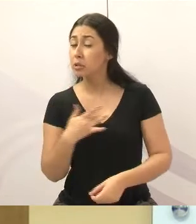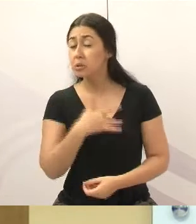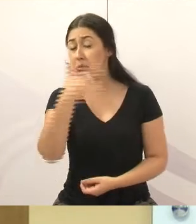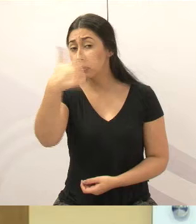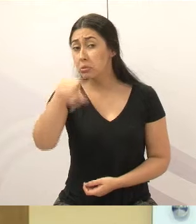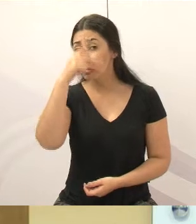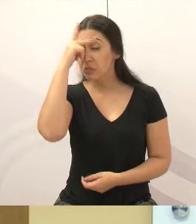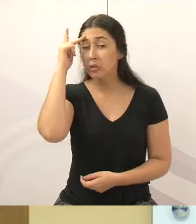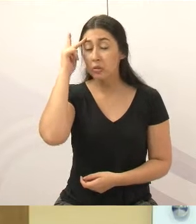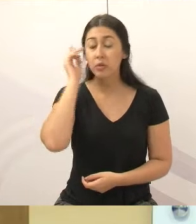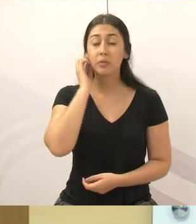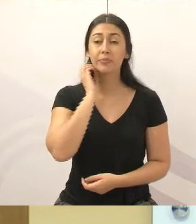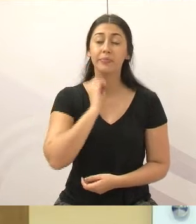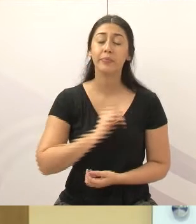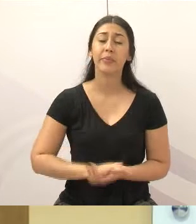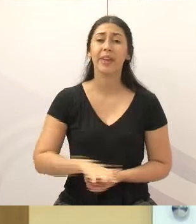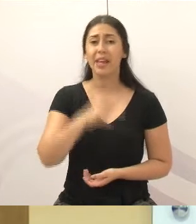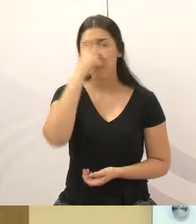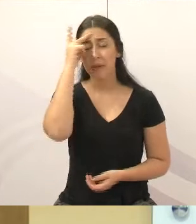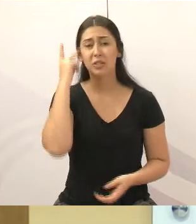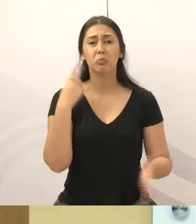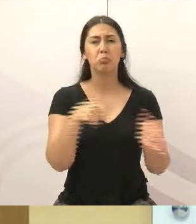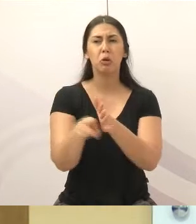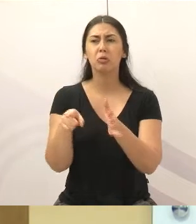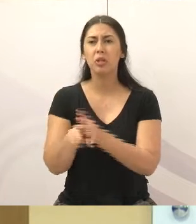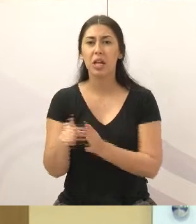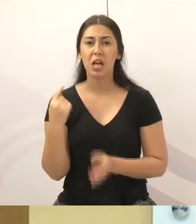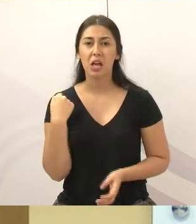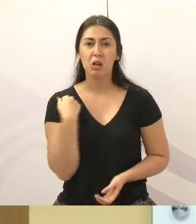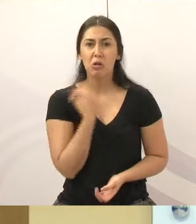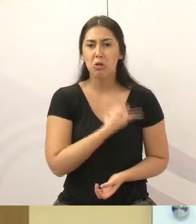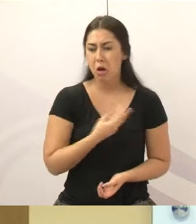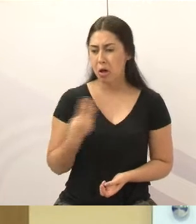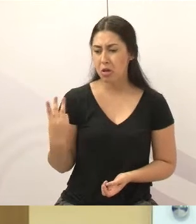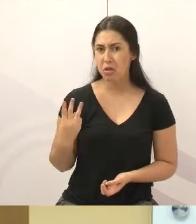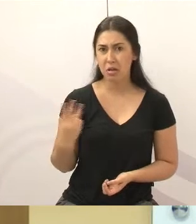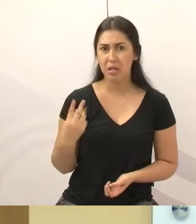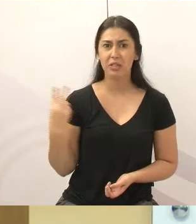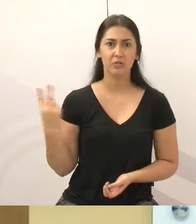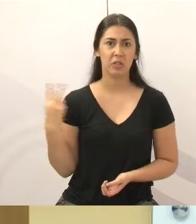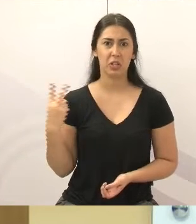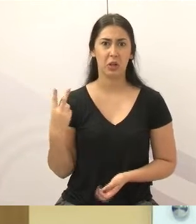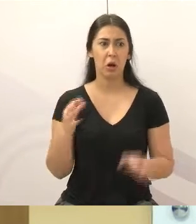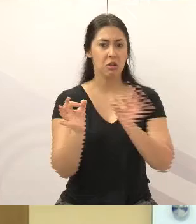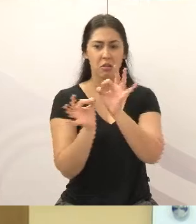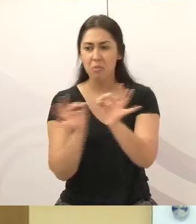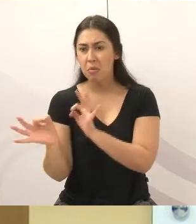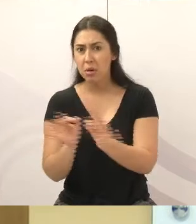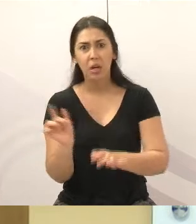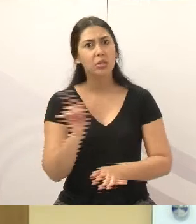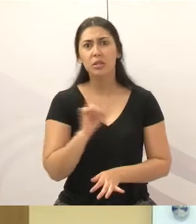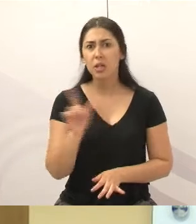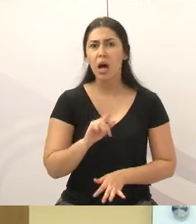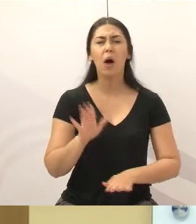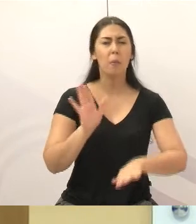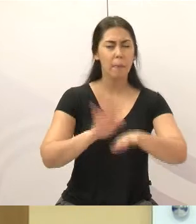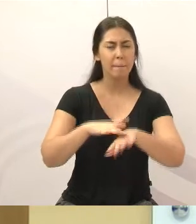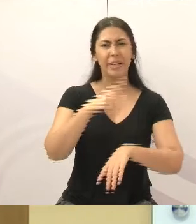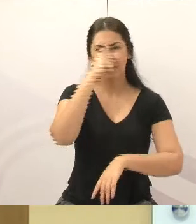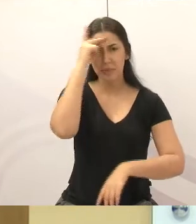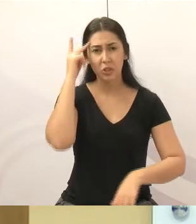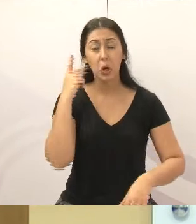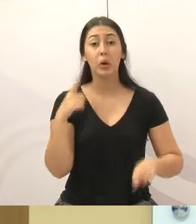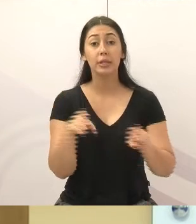levantados aqui, e eu quero dizer que esse projeto não foi elaborado somente por nós três. Foram muitas pessoas que nos procuraram, muitos profissionais